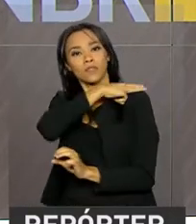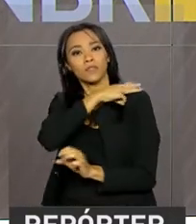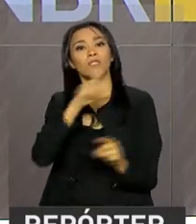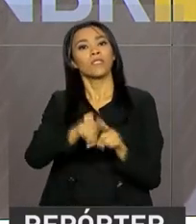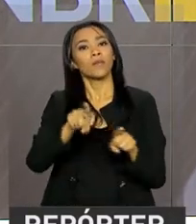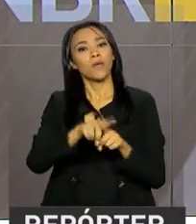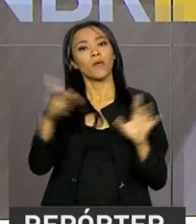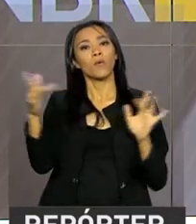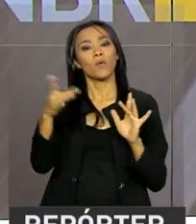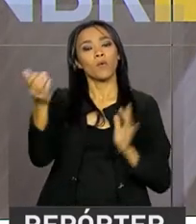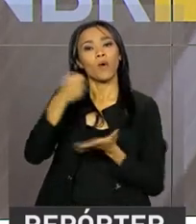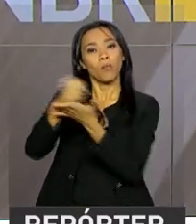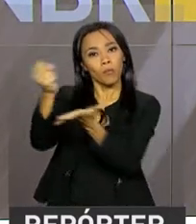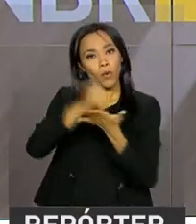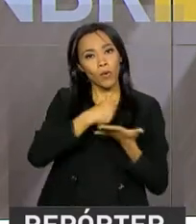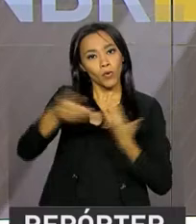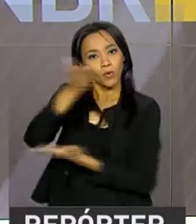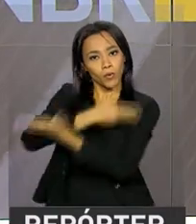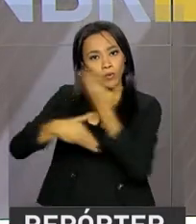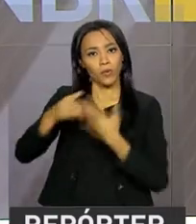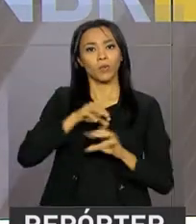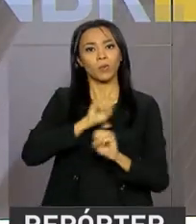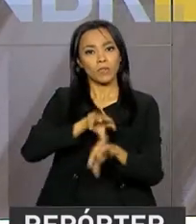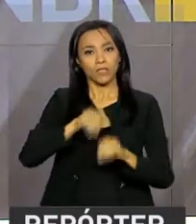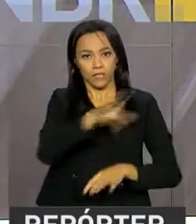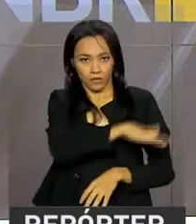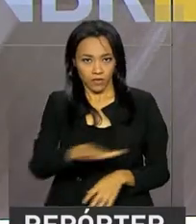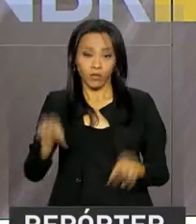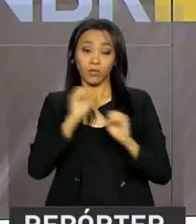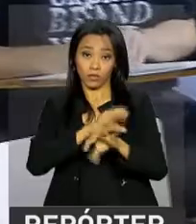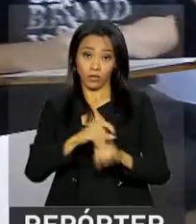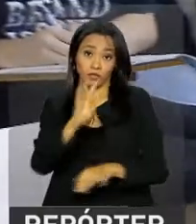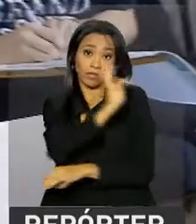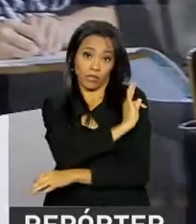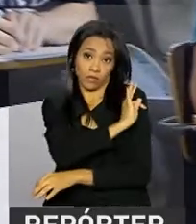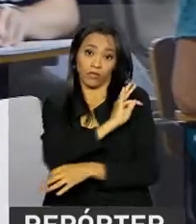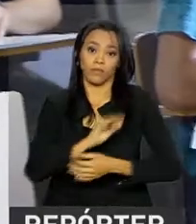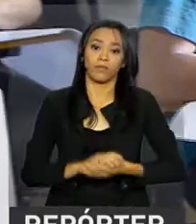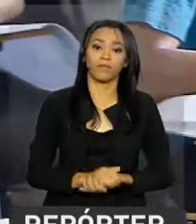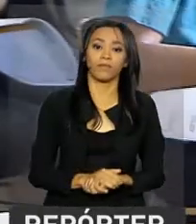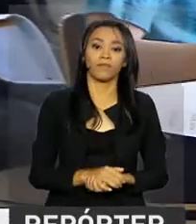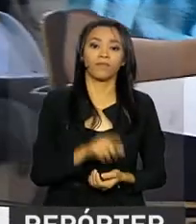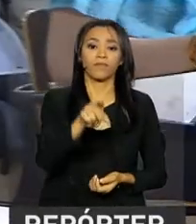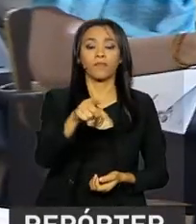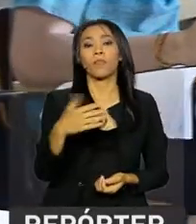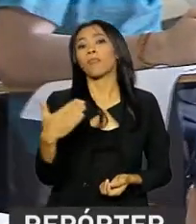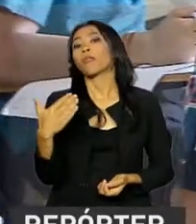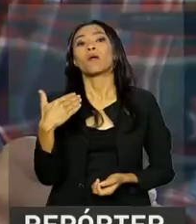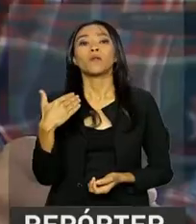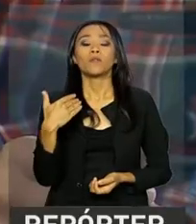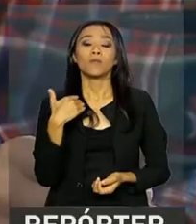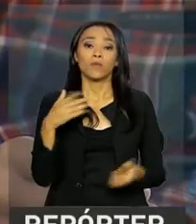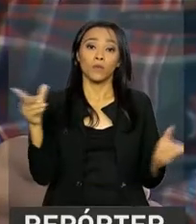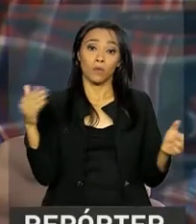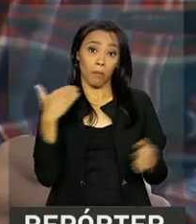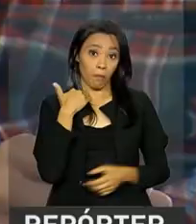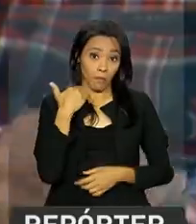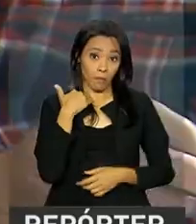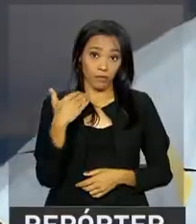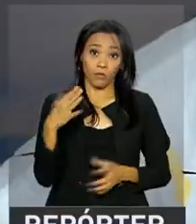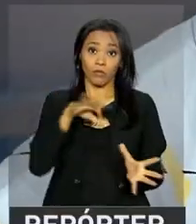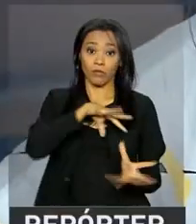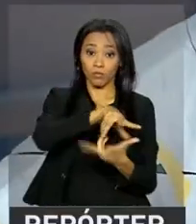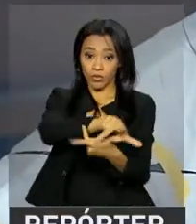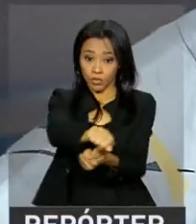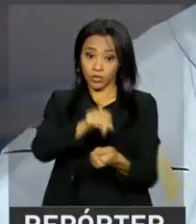na área de educação infantil e de ensino técnico no banco mundial o ministro começou a negociar o financiamento